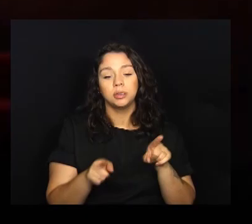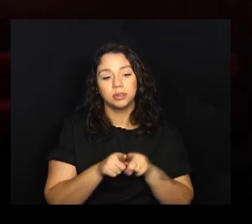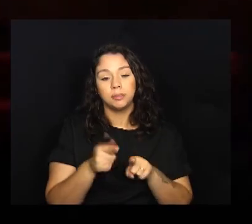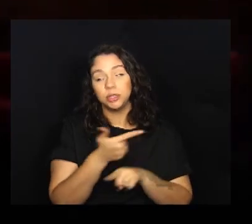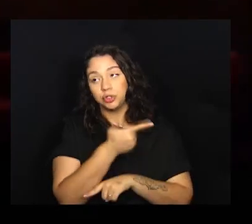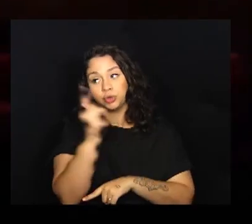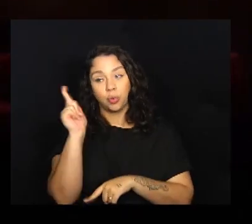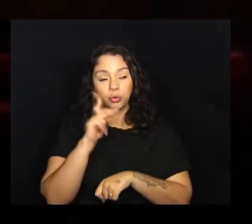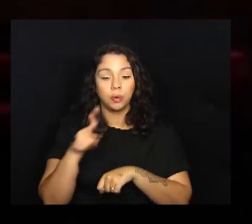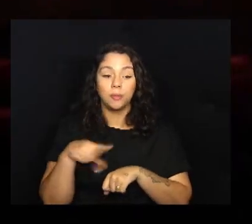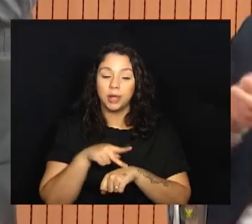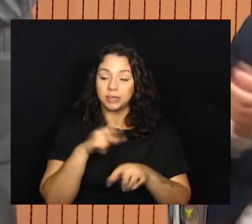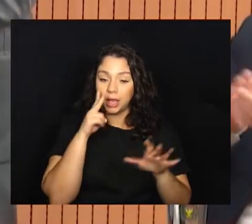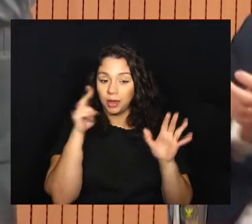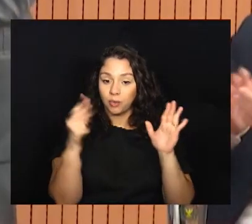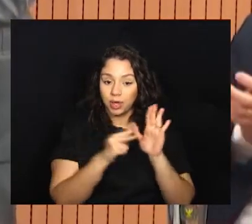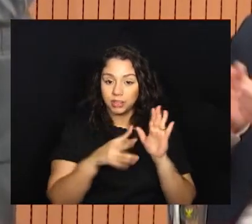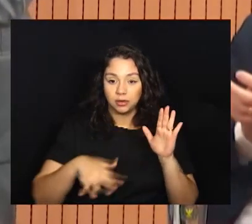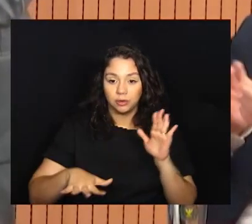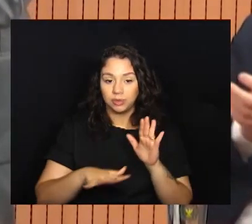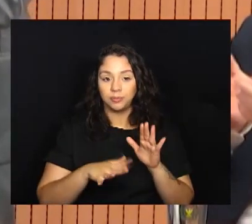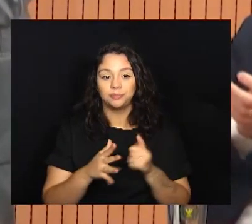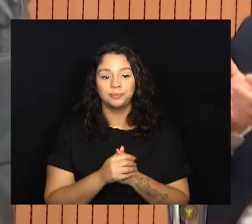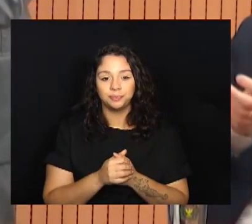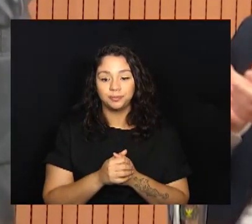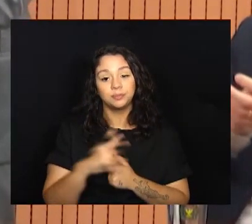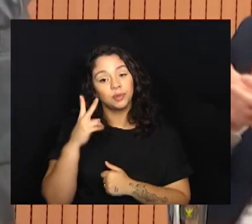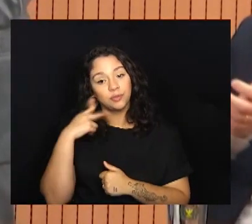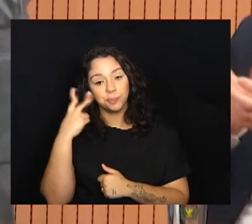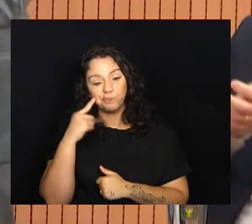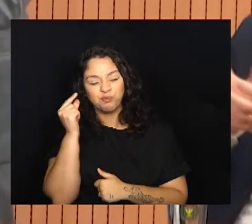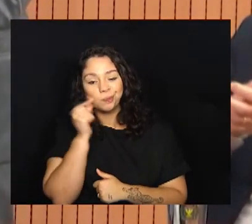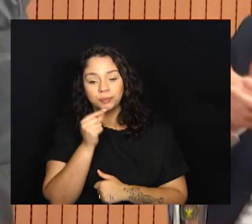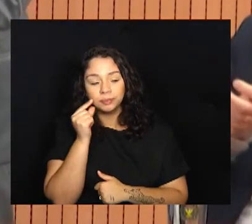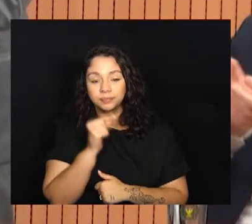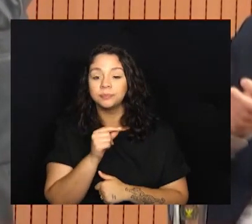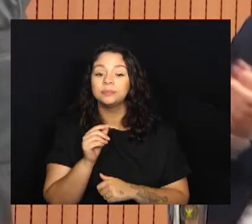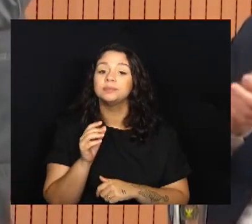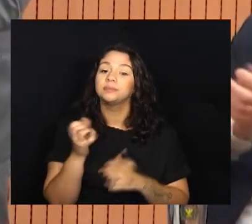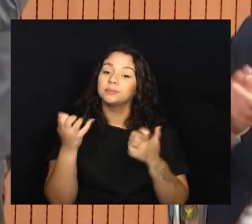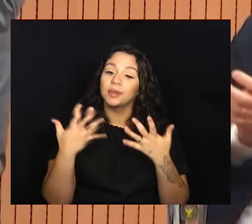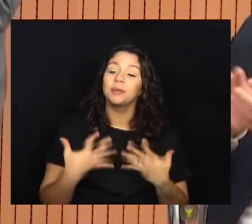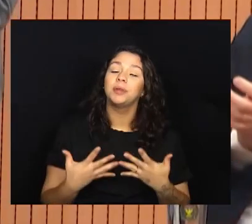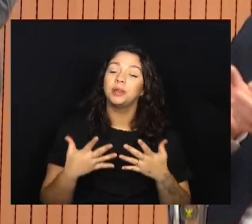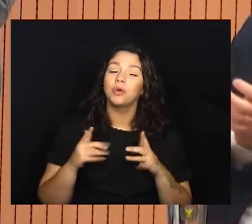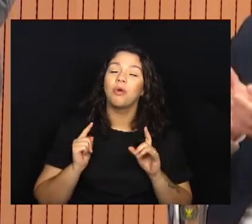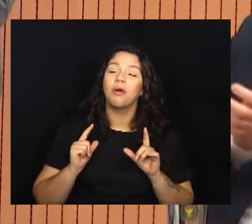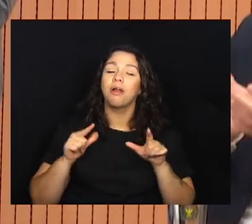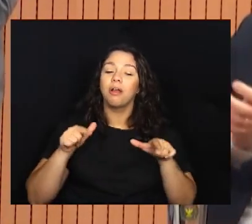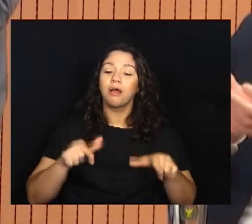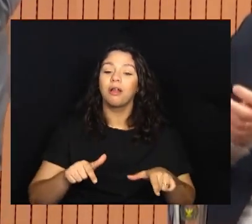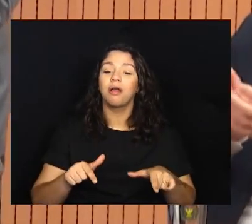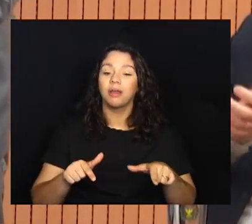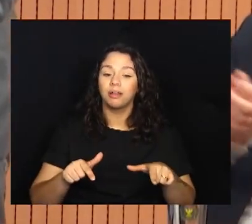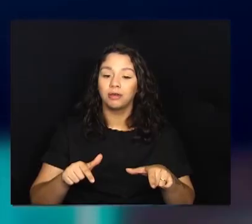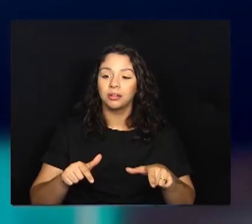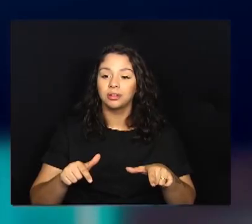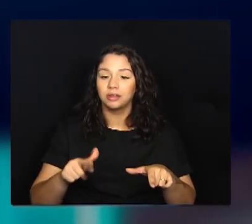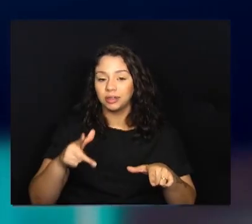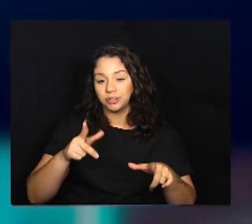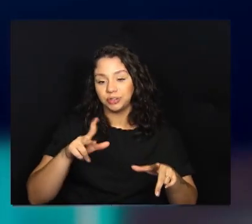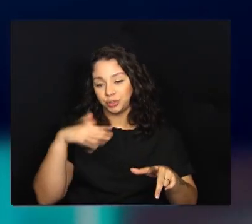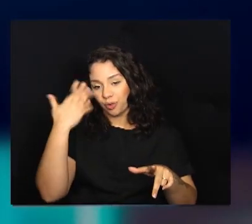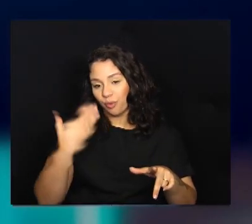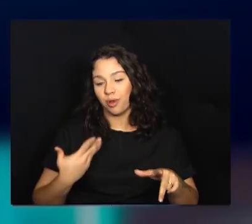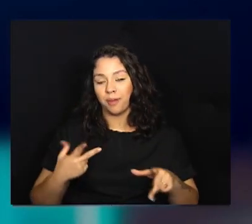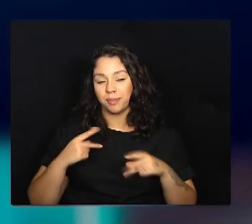multinacionais reconhecidas no mercado. O vereador Marcelo Silva justificou a entrega do diploma de honra ao mérito. É